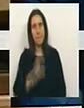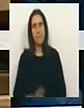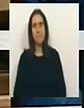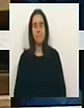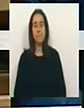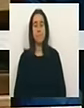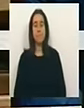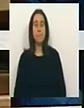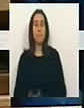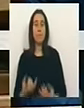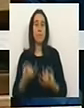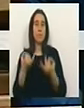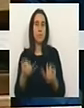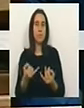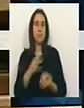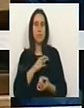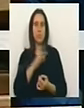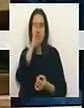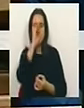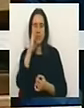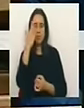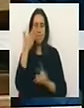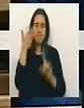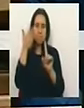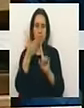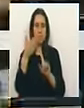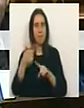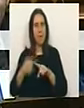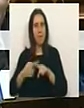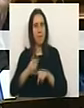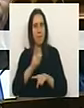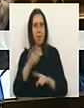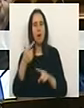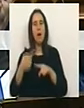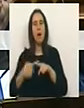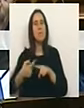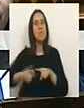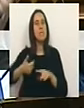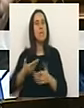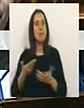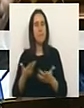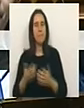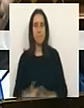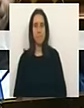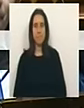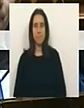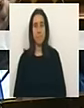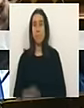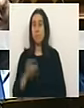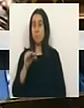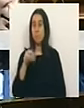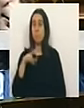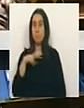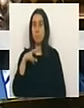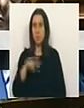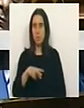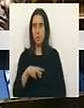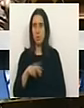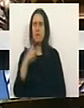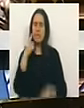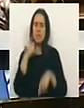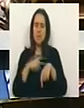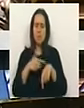Mas depois, Sr. Primeiro-Ministro, vamos diretamente ao que interessa. E o que interessa é, em Portugal, veremos a